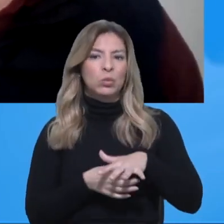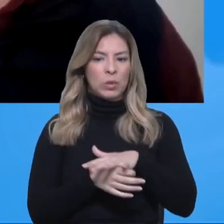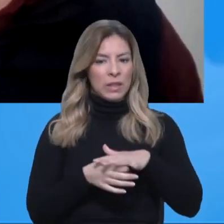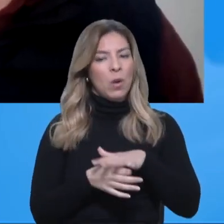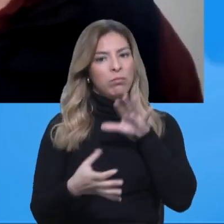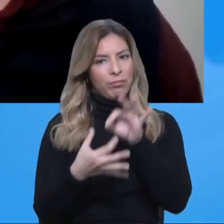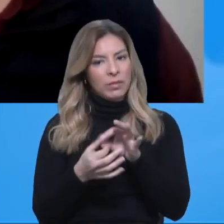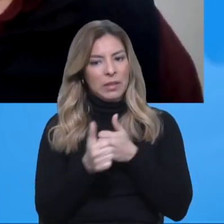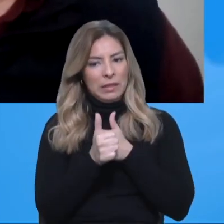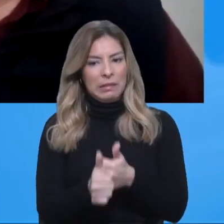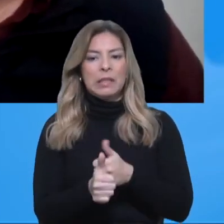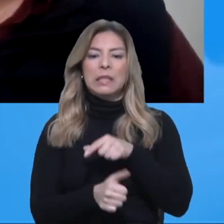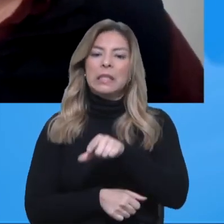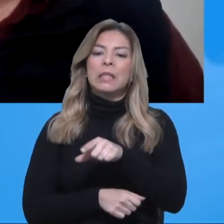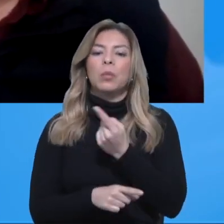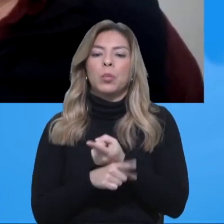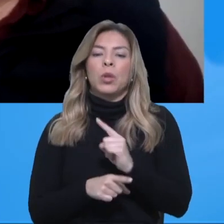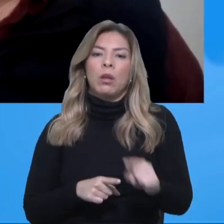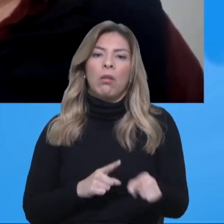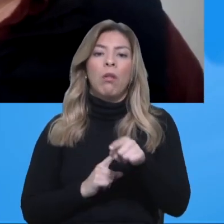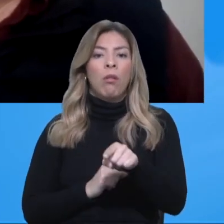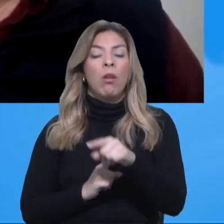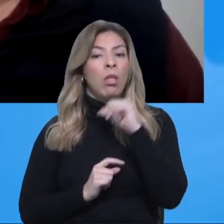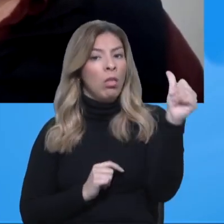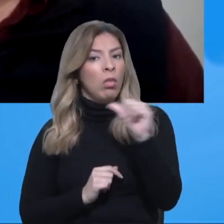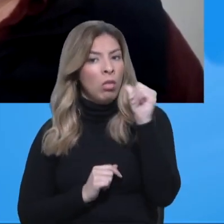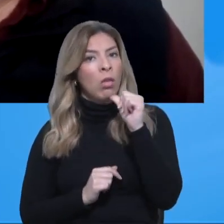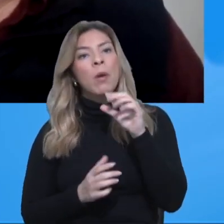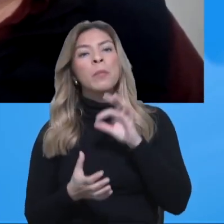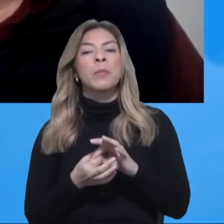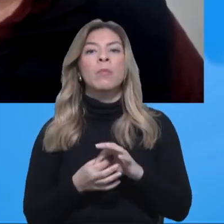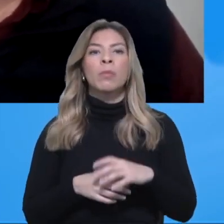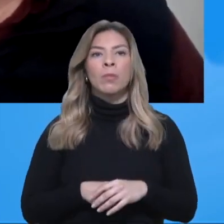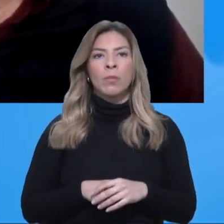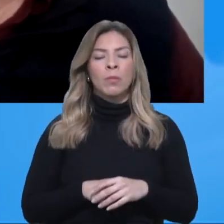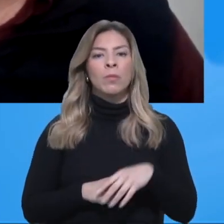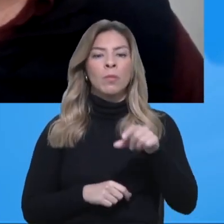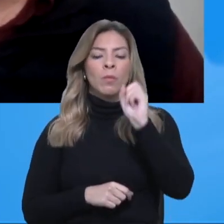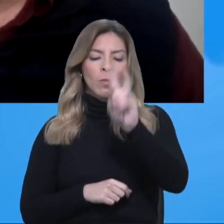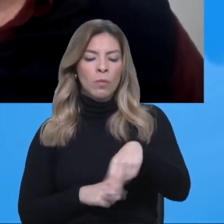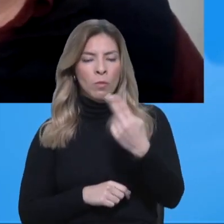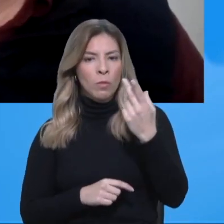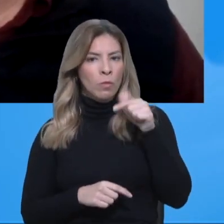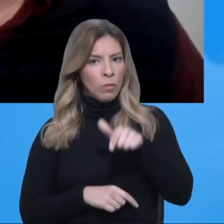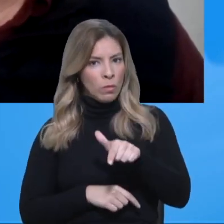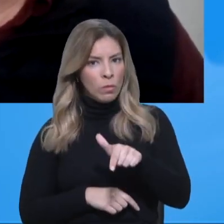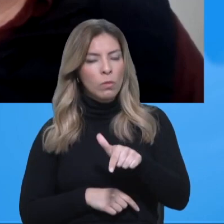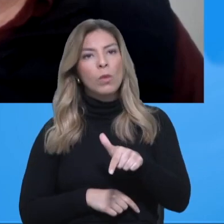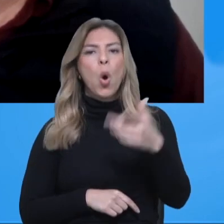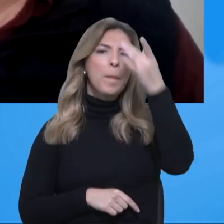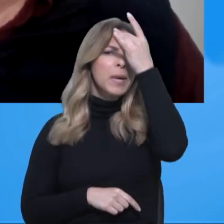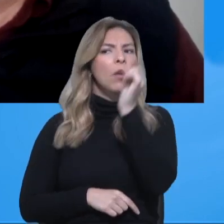mesa, pelos debates na comunidade internacional, pelas resoluções na ONU e no Conselho de Segurança da ONU. Na tua